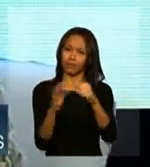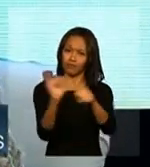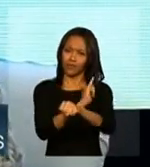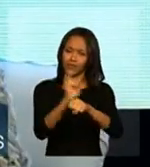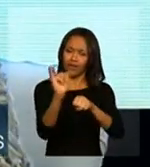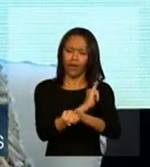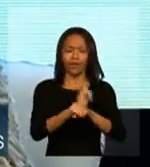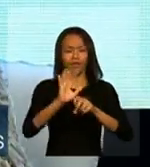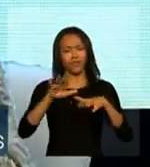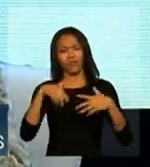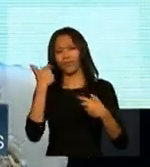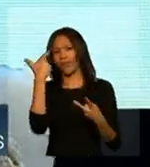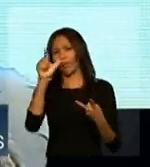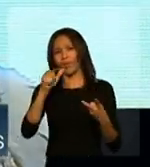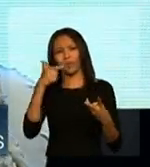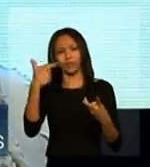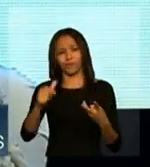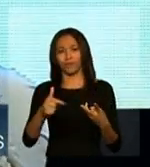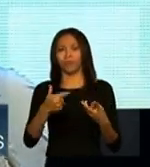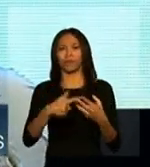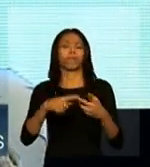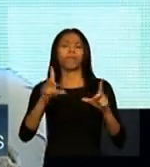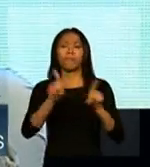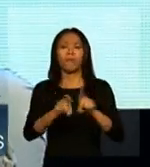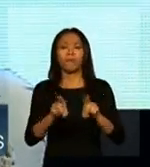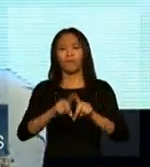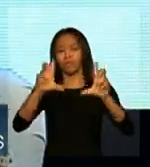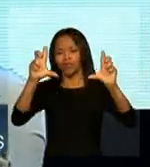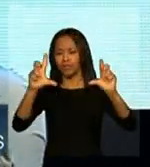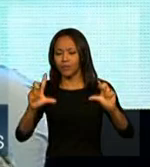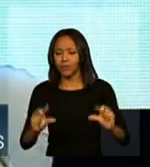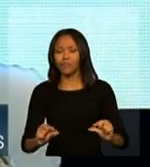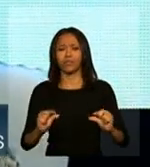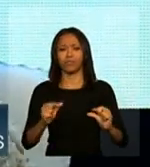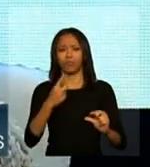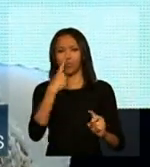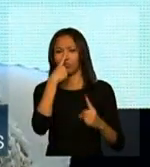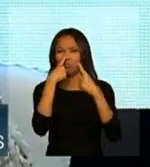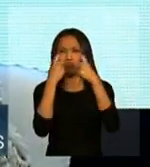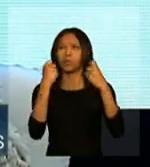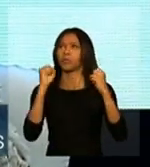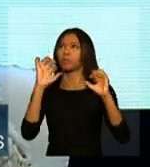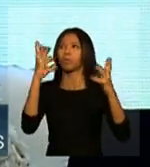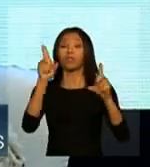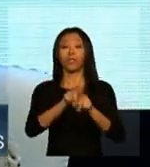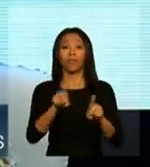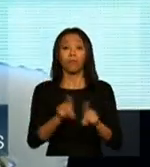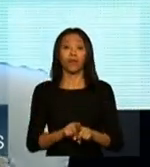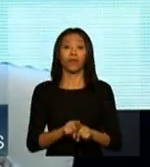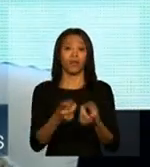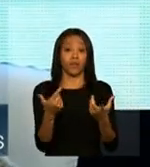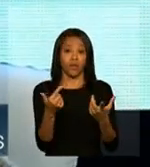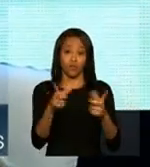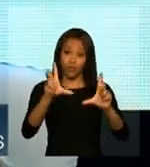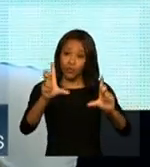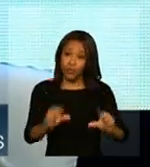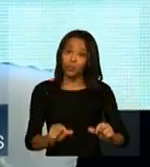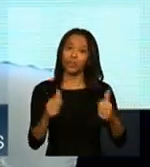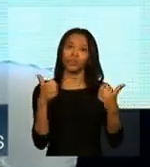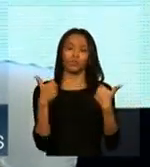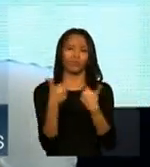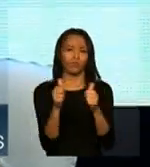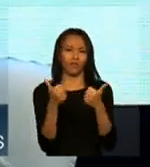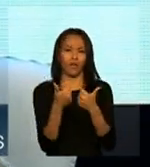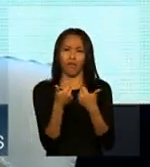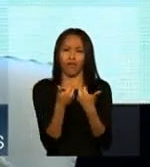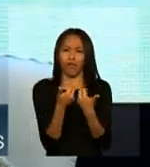afora discutir a agenda de redução de emissões, a agenda de redução do custo de transporte e outras tantas